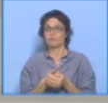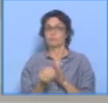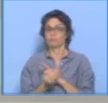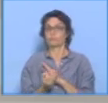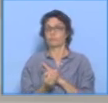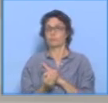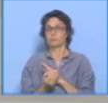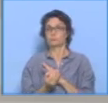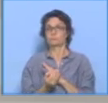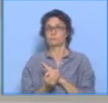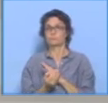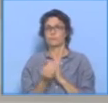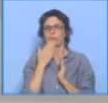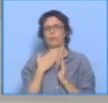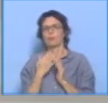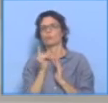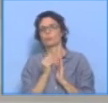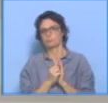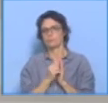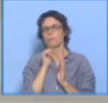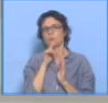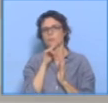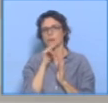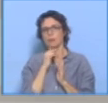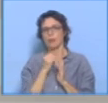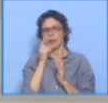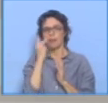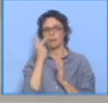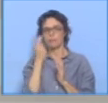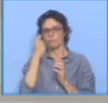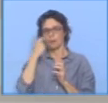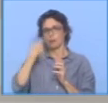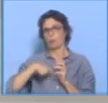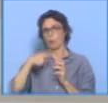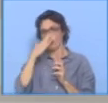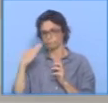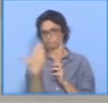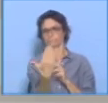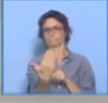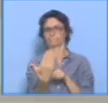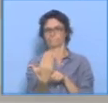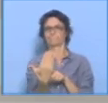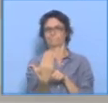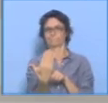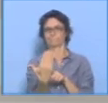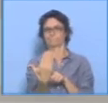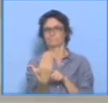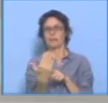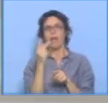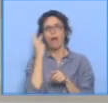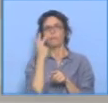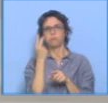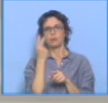coloca-nos sempre perante a vida humana, com tudo aquilo que ela